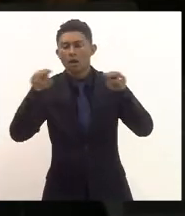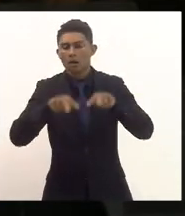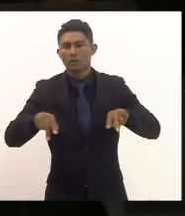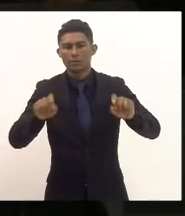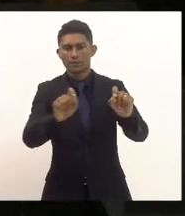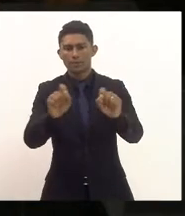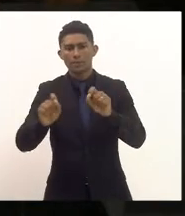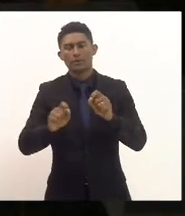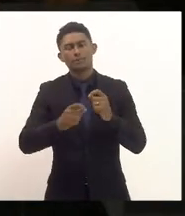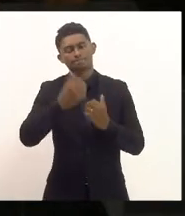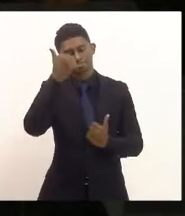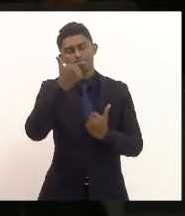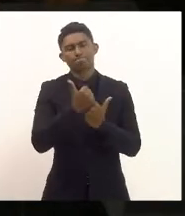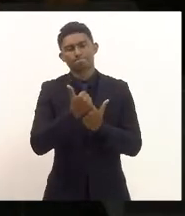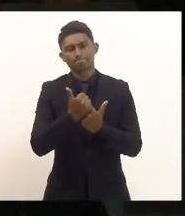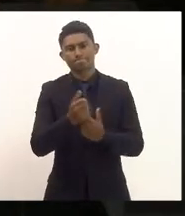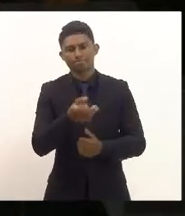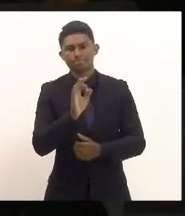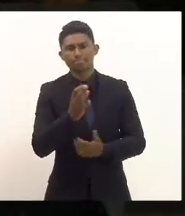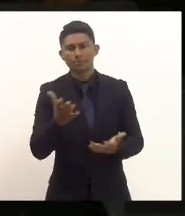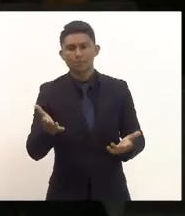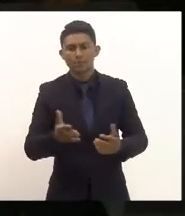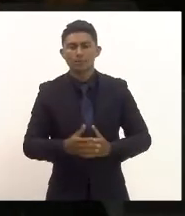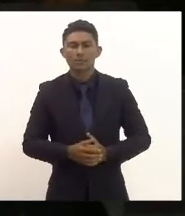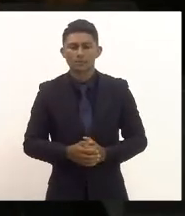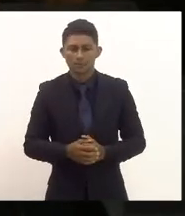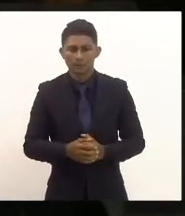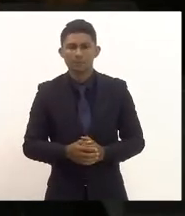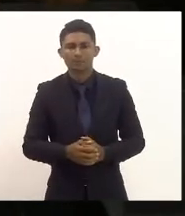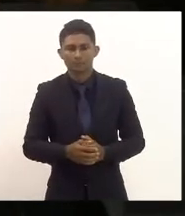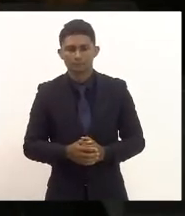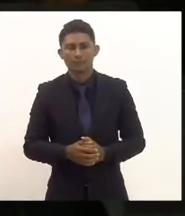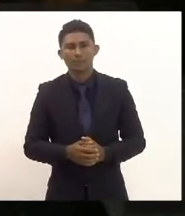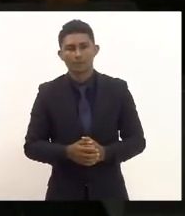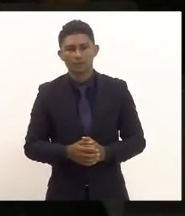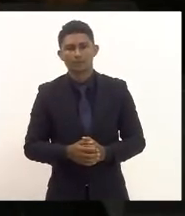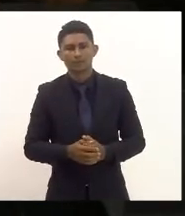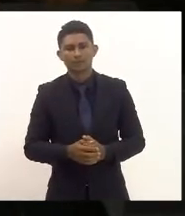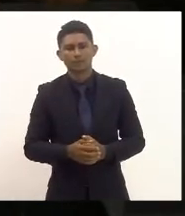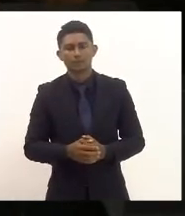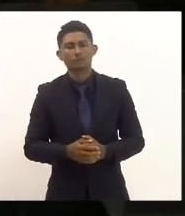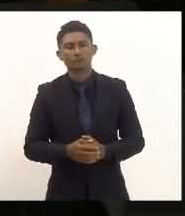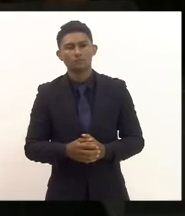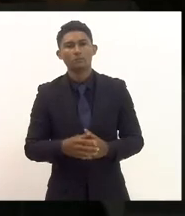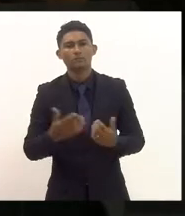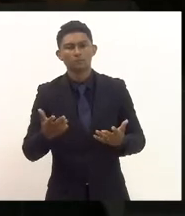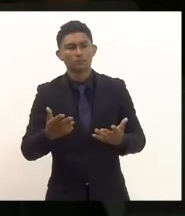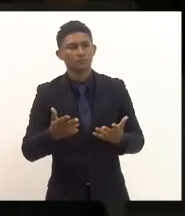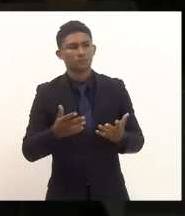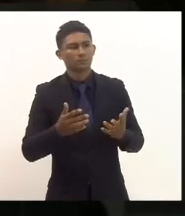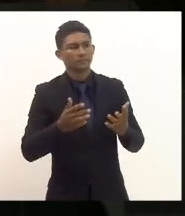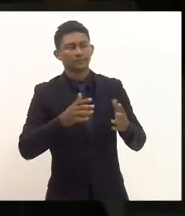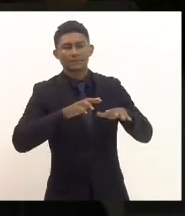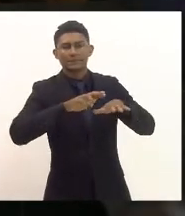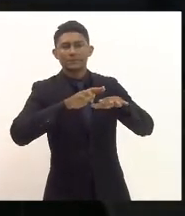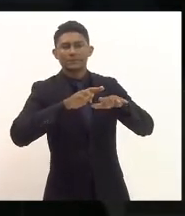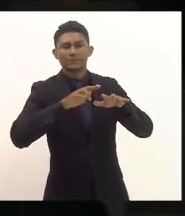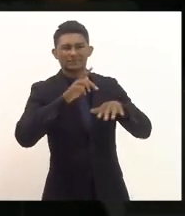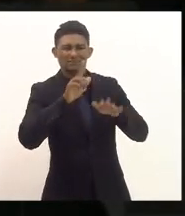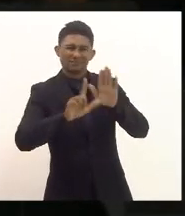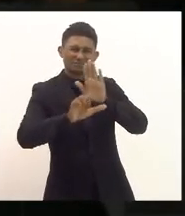o apoio é bastante amplo dos diversos aspectos dessa